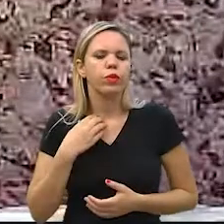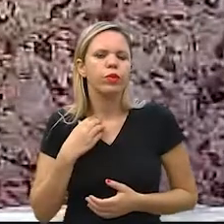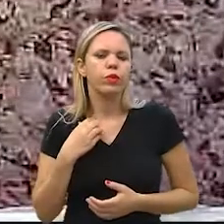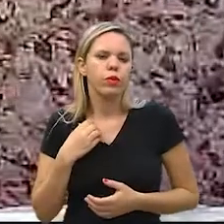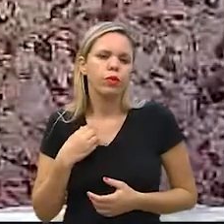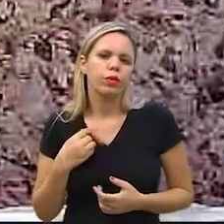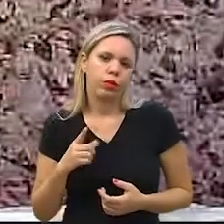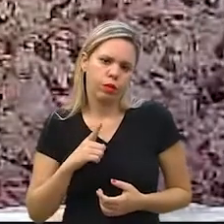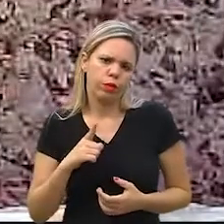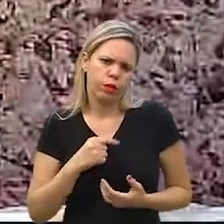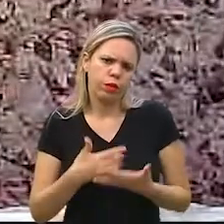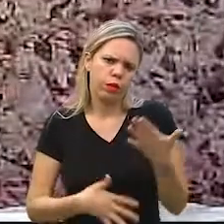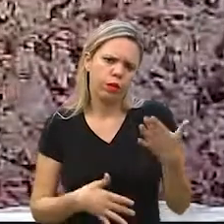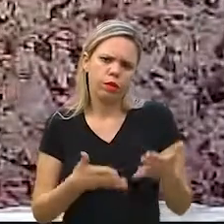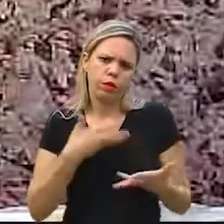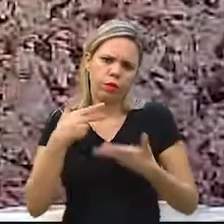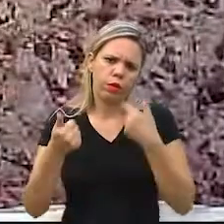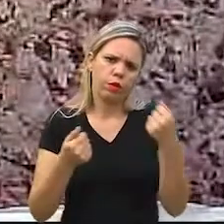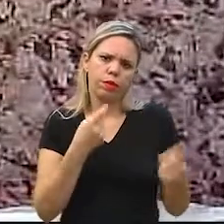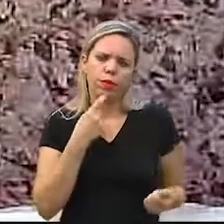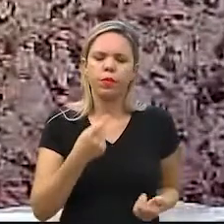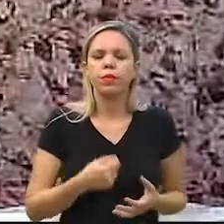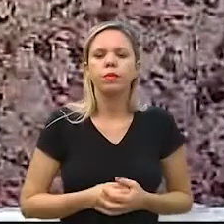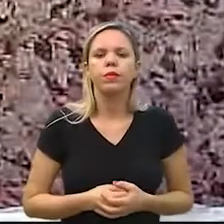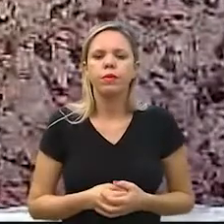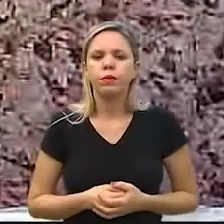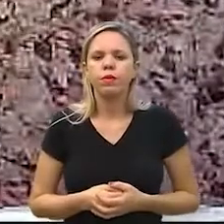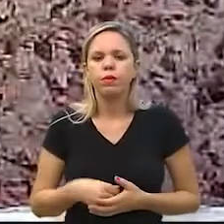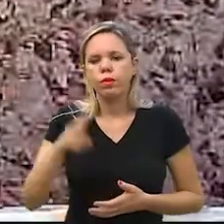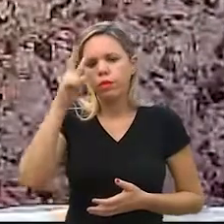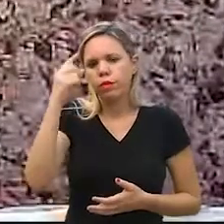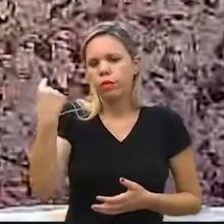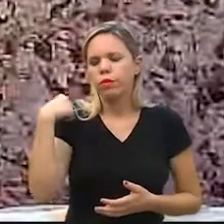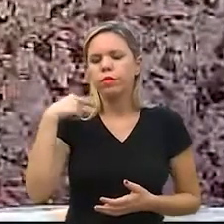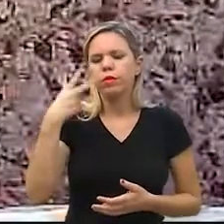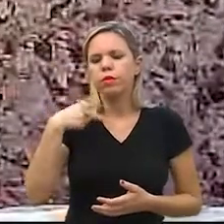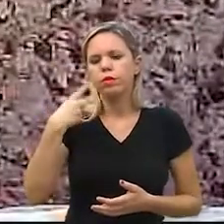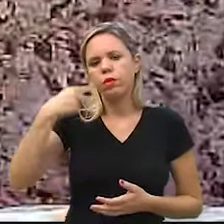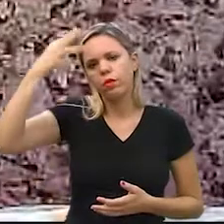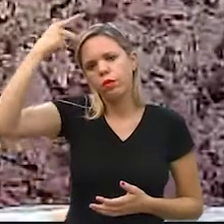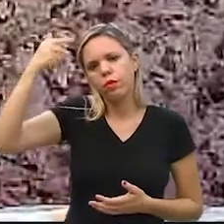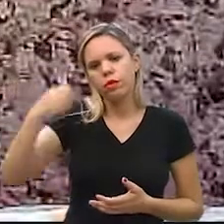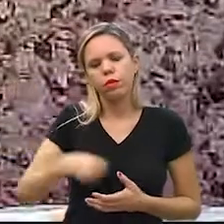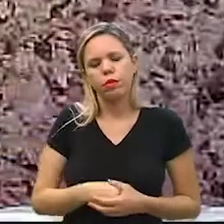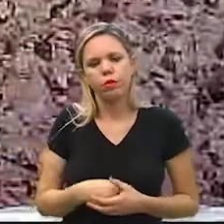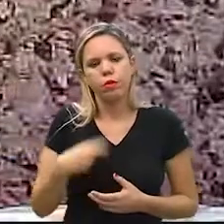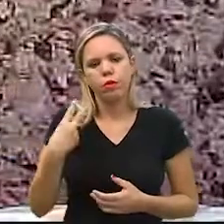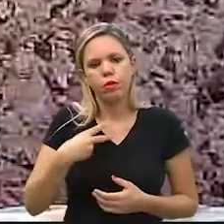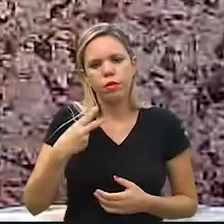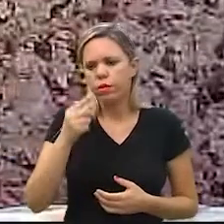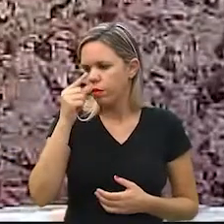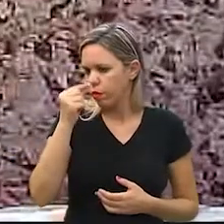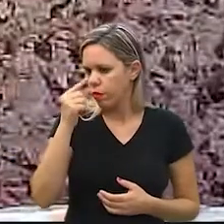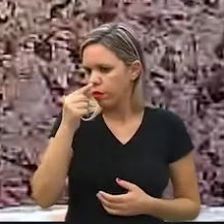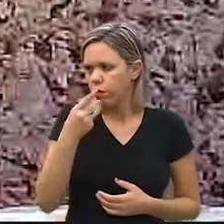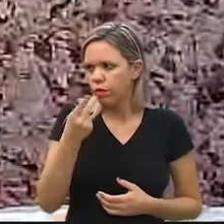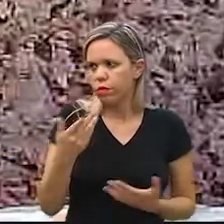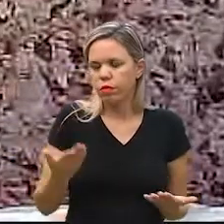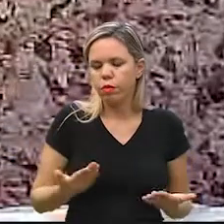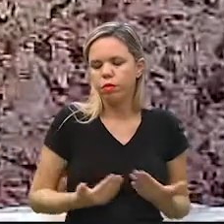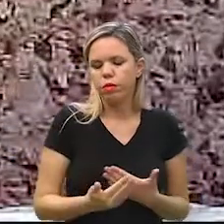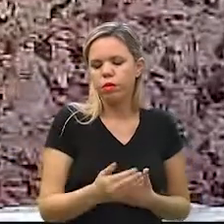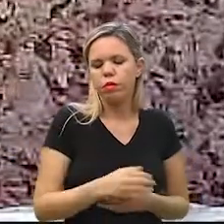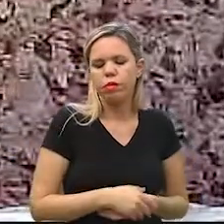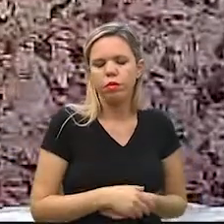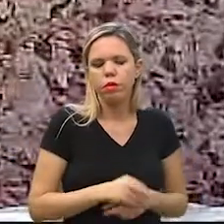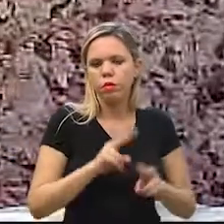que tem muita coisa para melhorar em Campinas. Eu não lembro se foi o vereador Rodrigo ou o vereador Arnaldo que falou agora há pouco